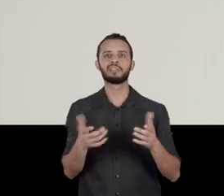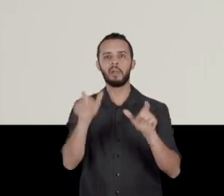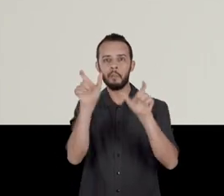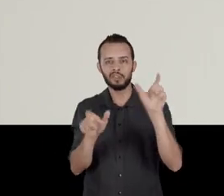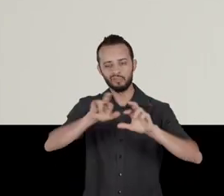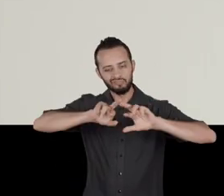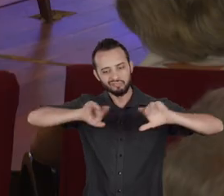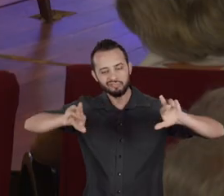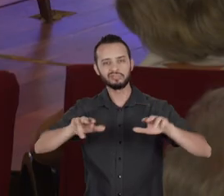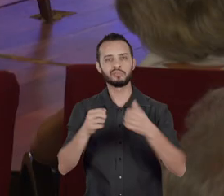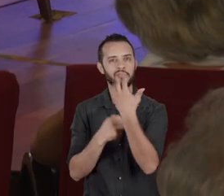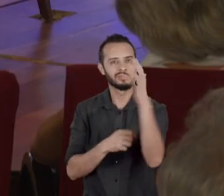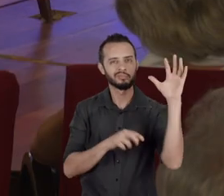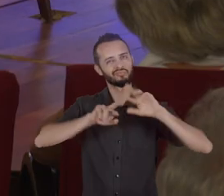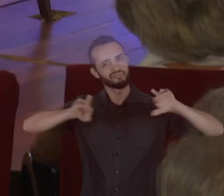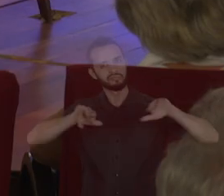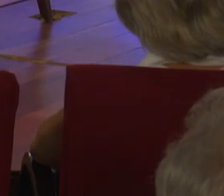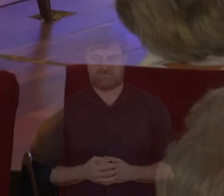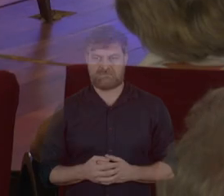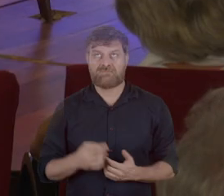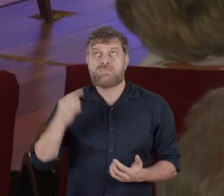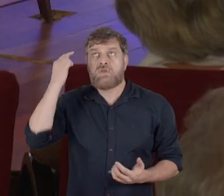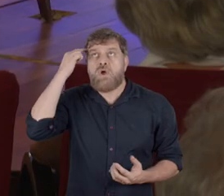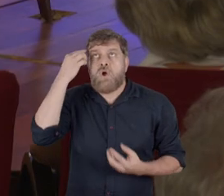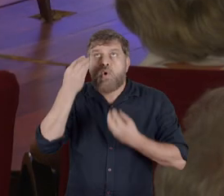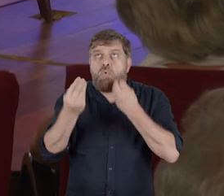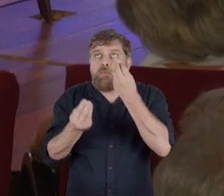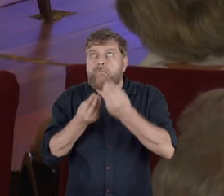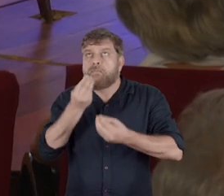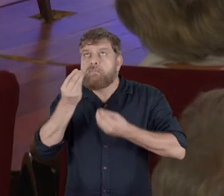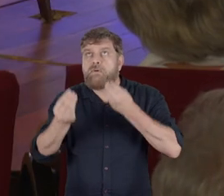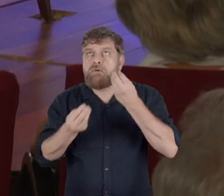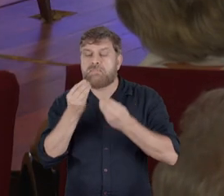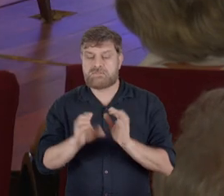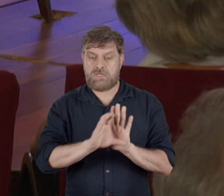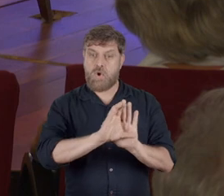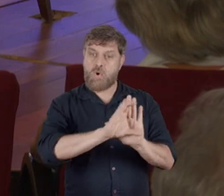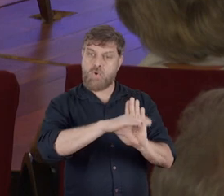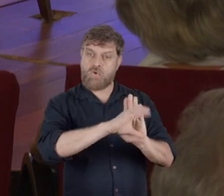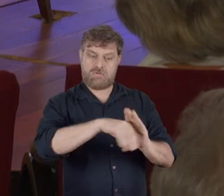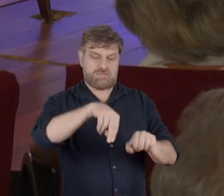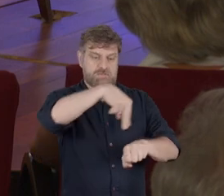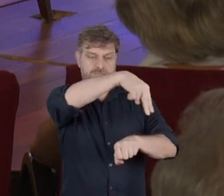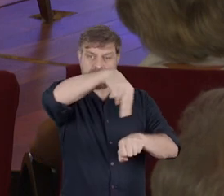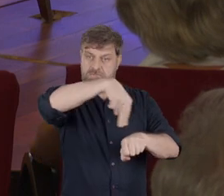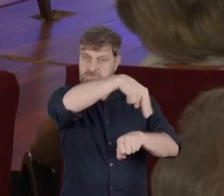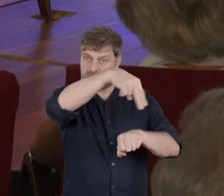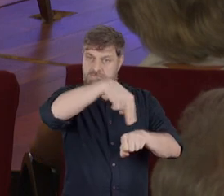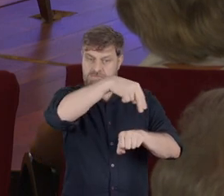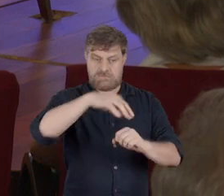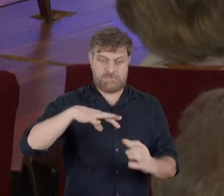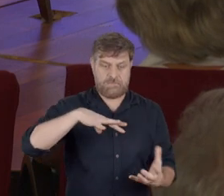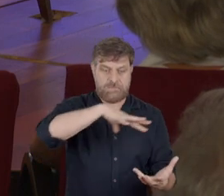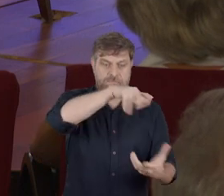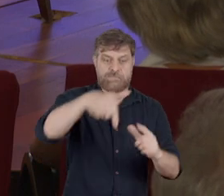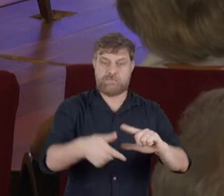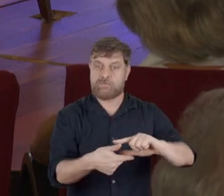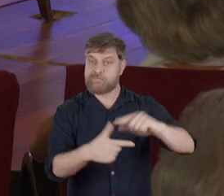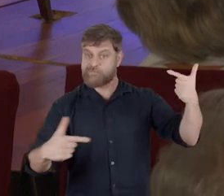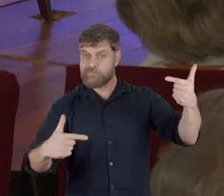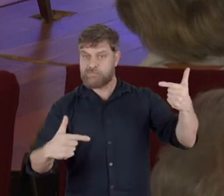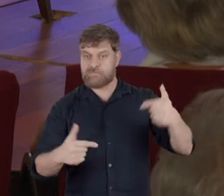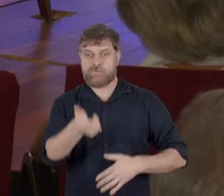de paisagens. Então, como pensar uma unidade de nação num mundo contemporâneo em que, novamente,